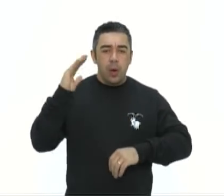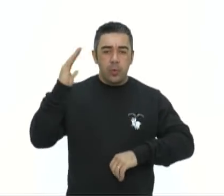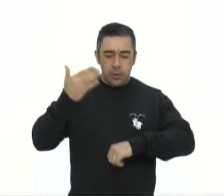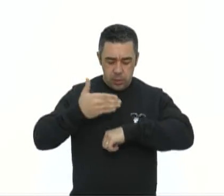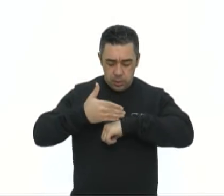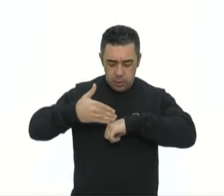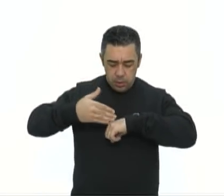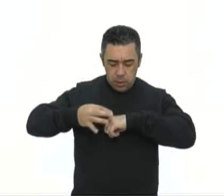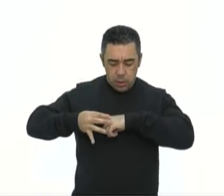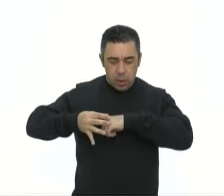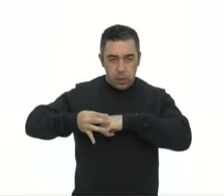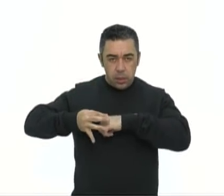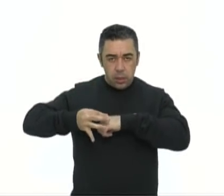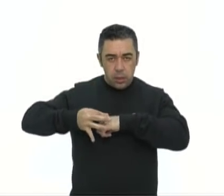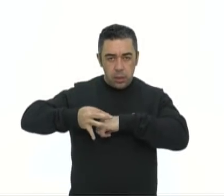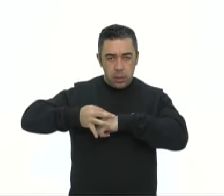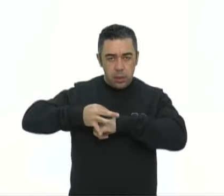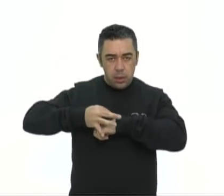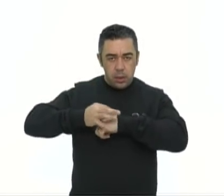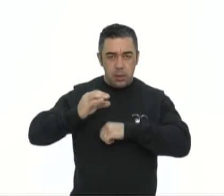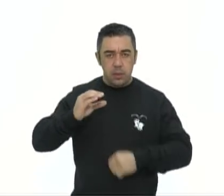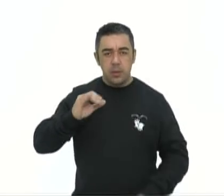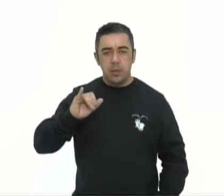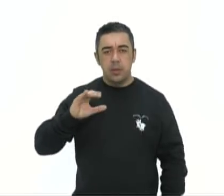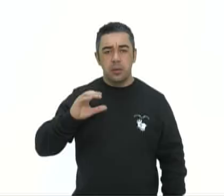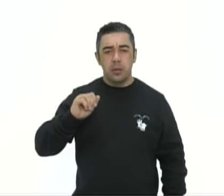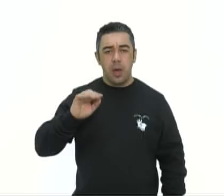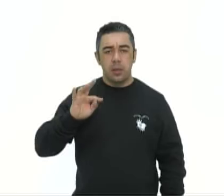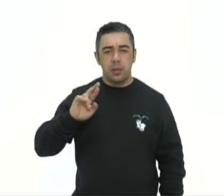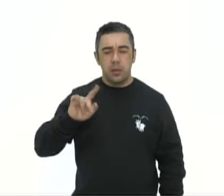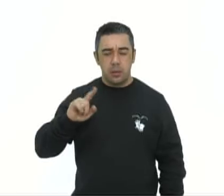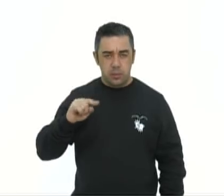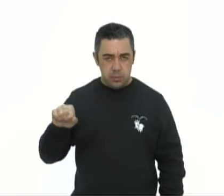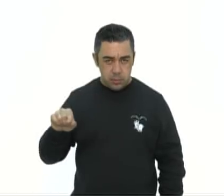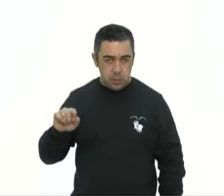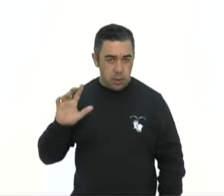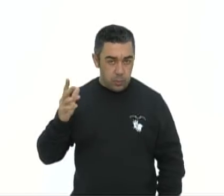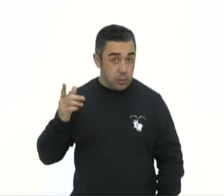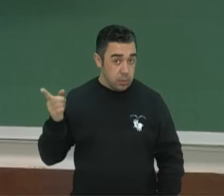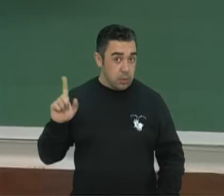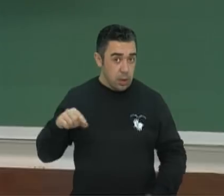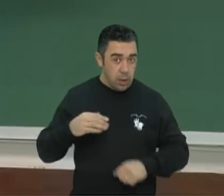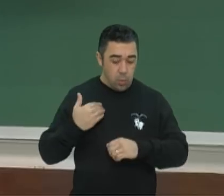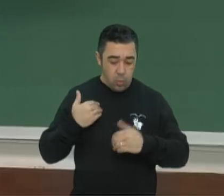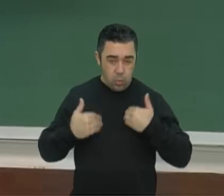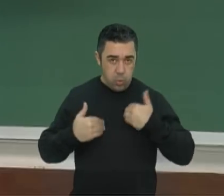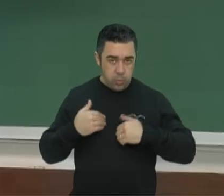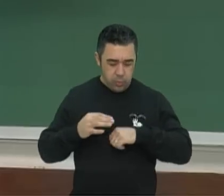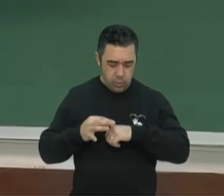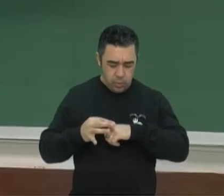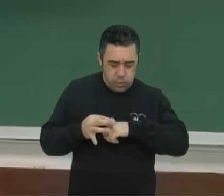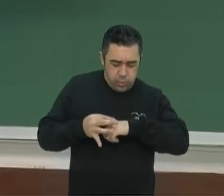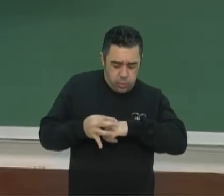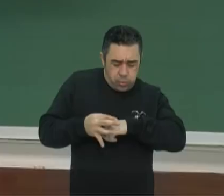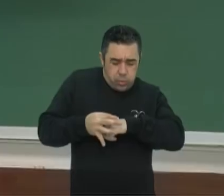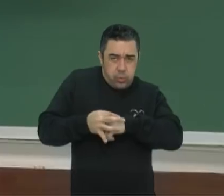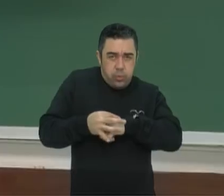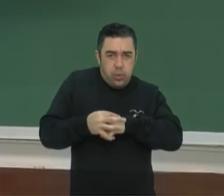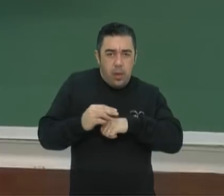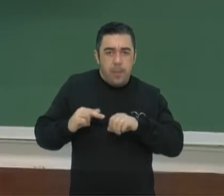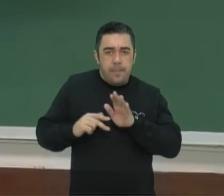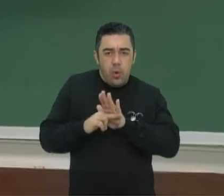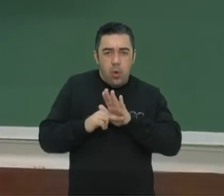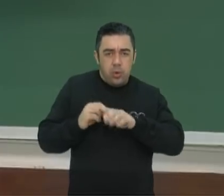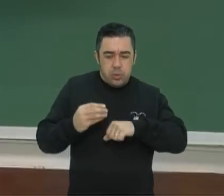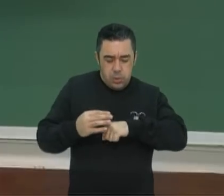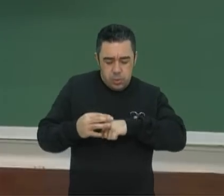processo de cicatrização no corpo humano, tá? Que é basicamente é um trabalho de restauração, né? Uma restauração biológica,